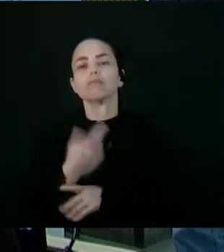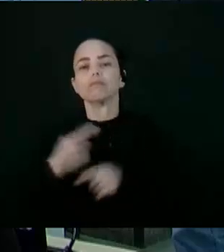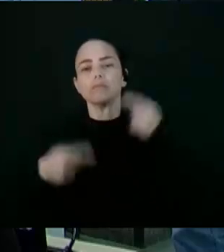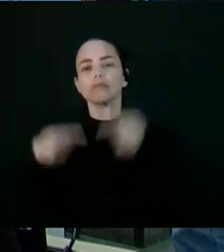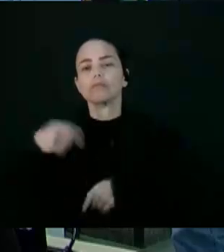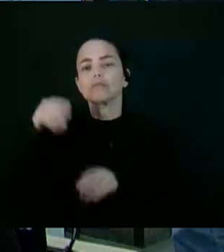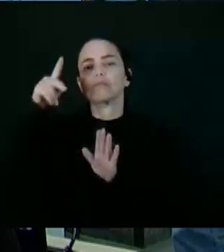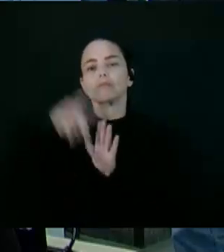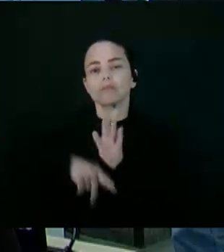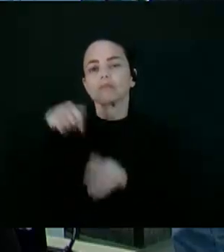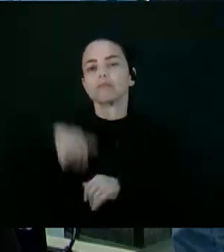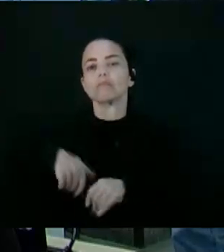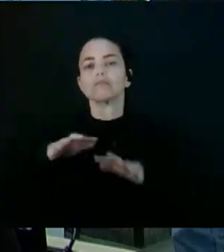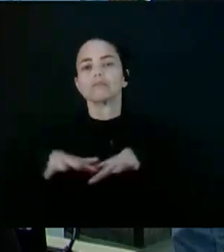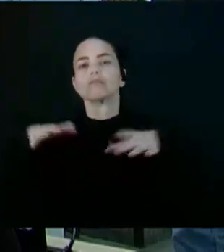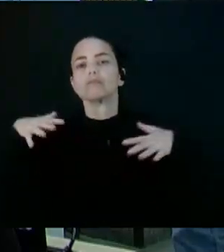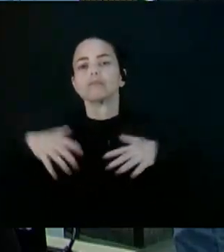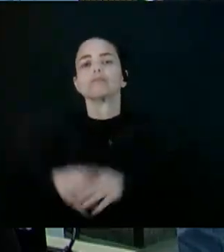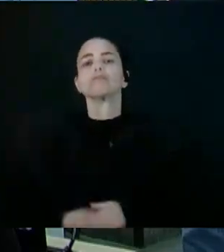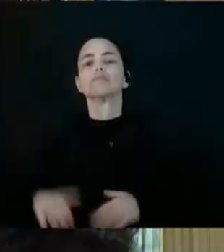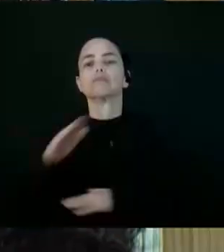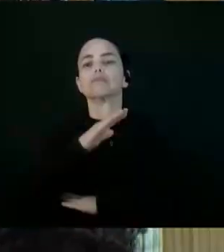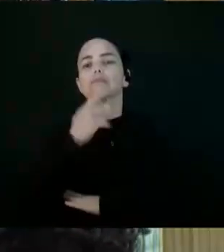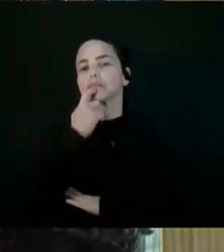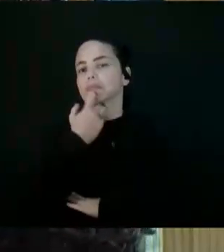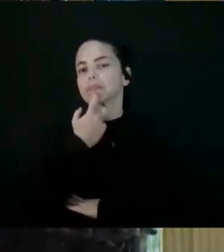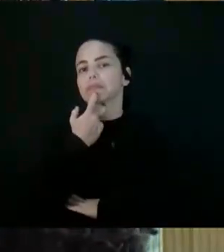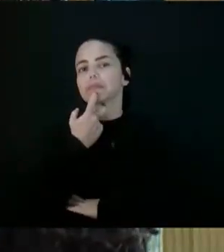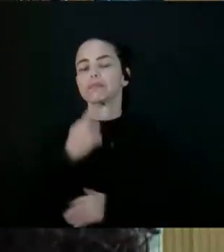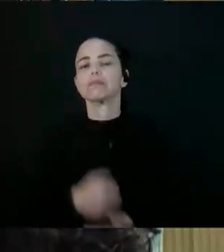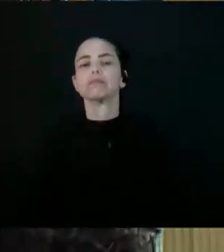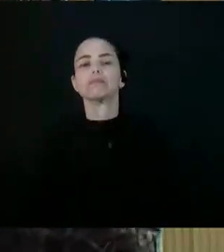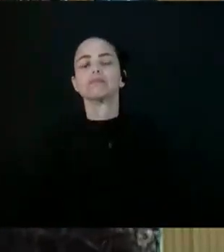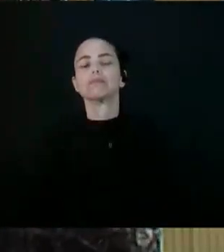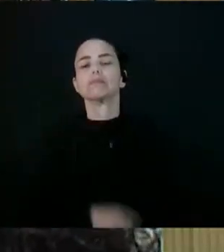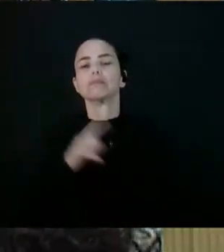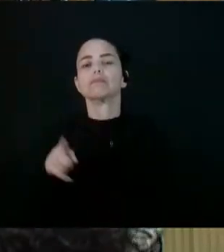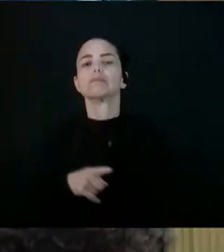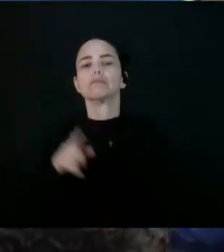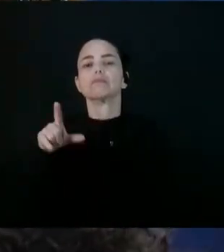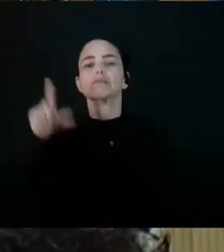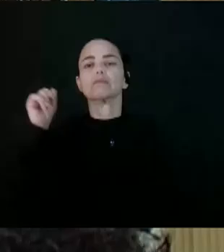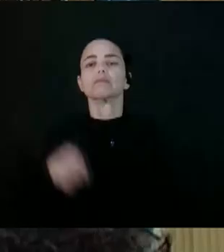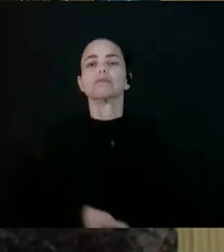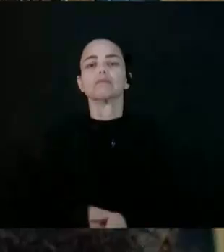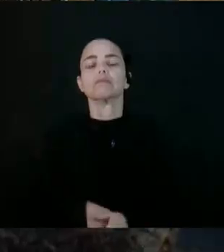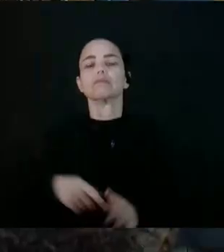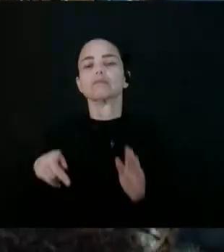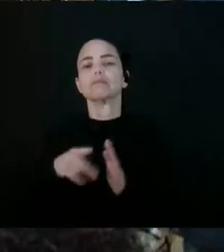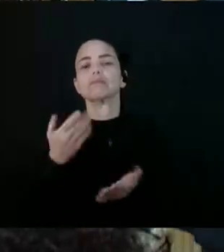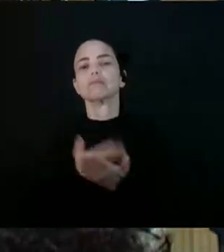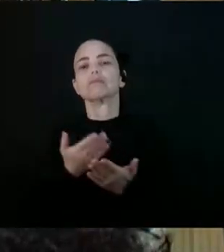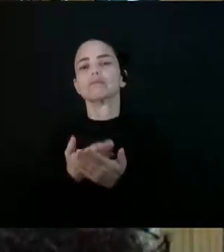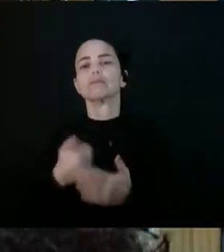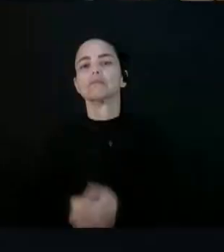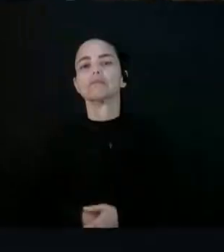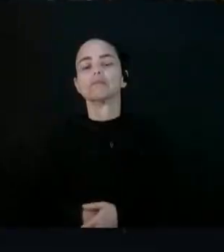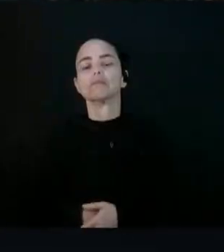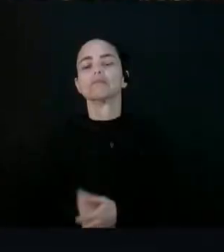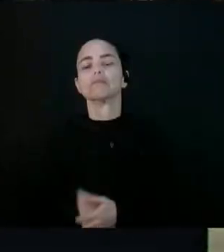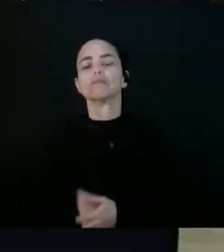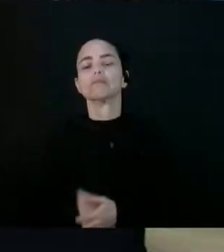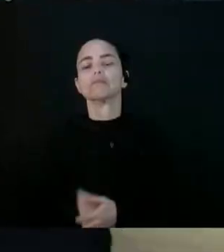projetos aqui no plenário da Câmara Municipal de Campinas. Após a diplomação, os próprios estudantes participaram da eleição da mesa